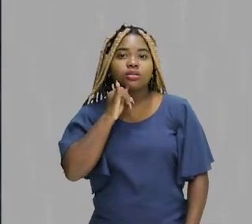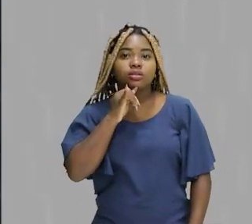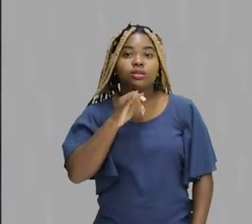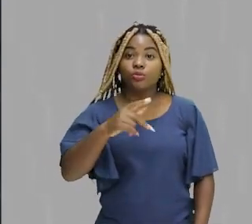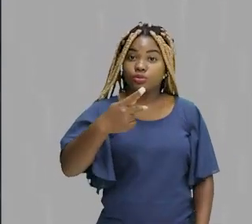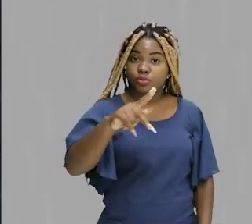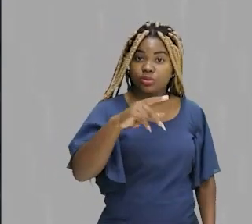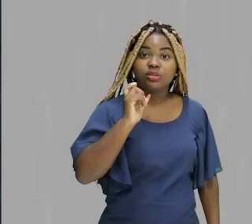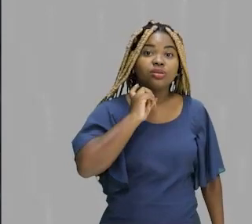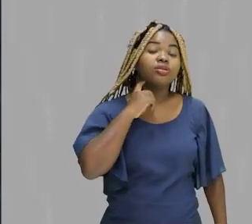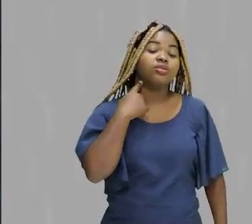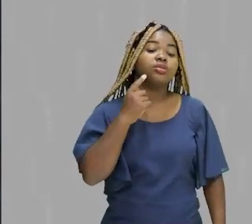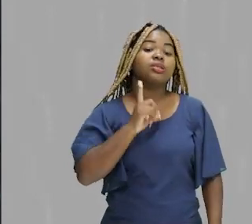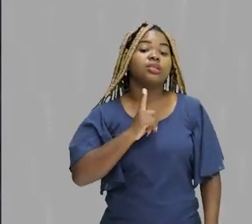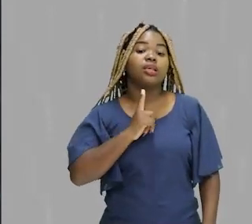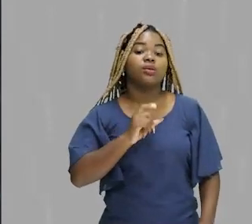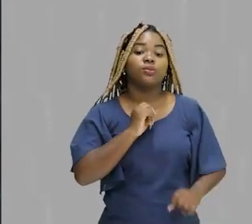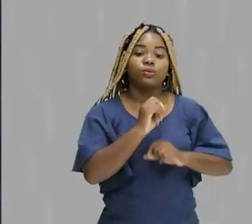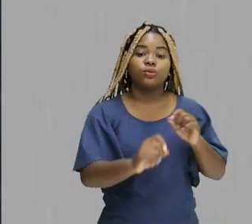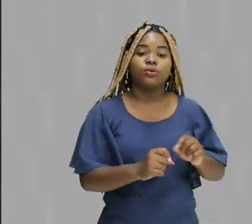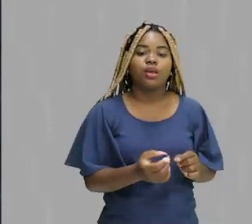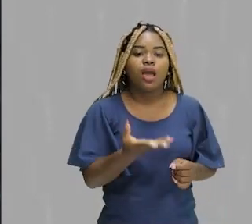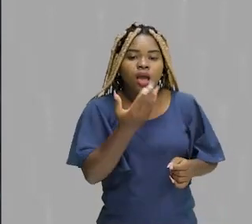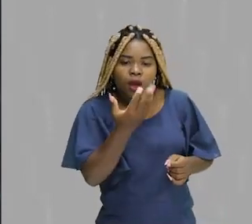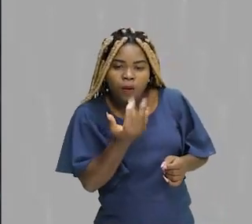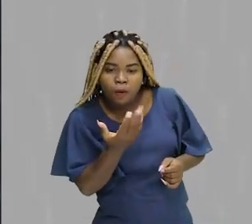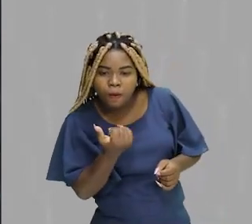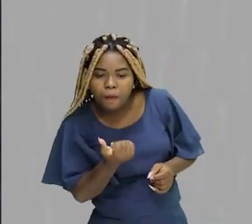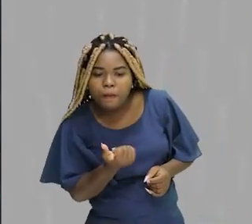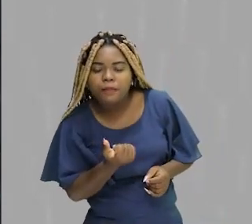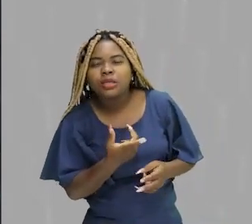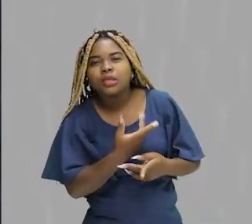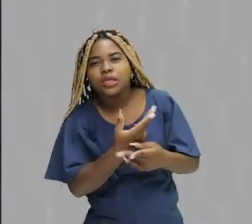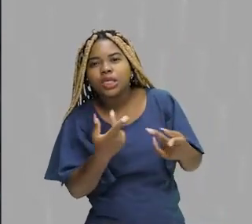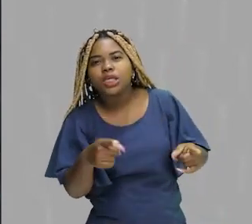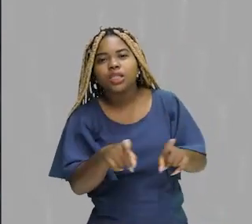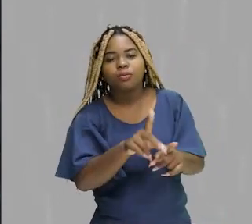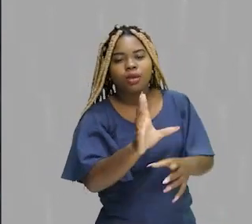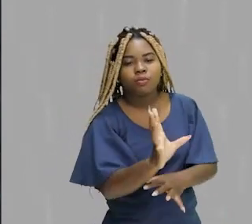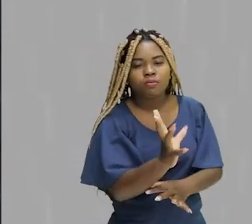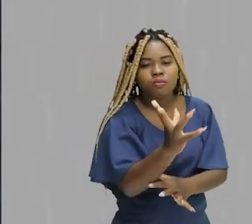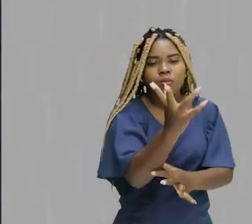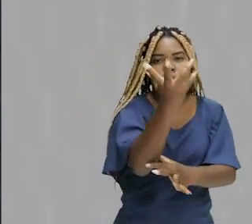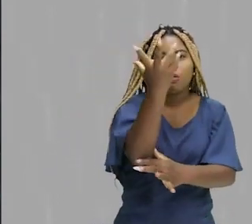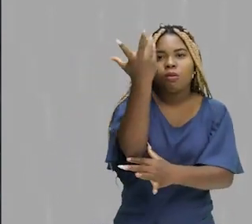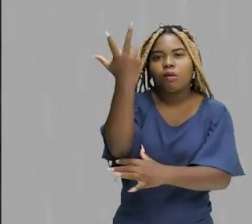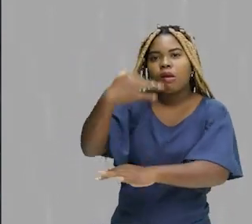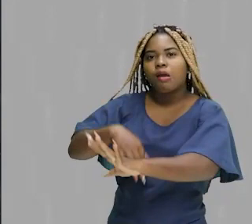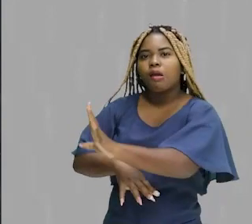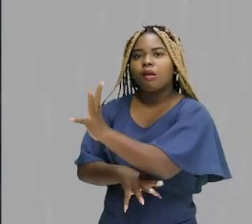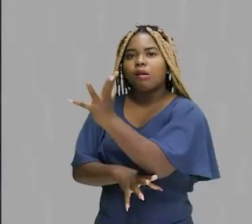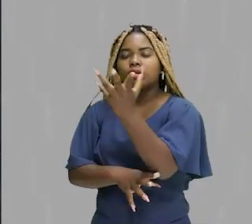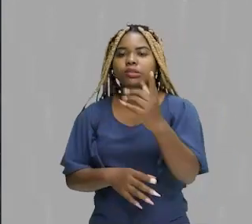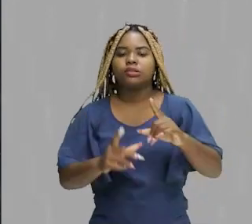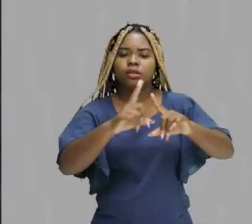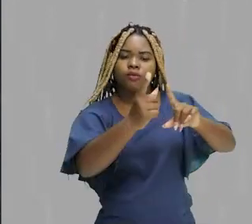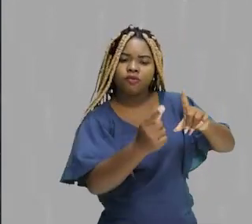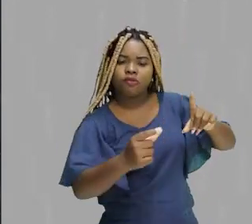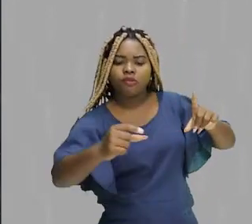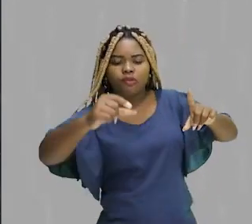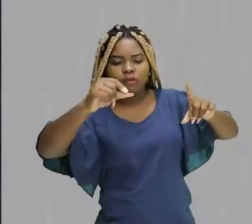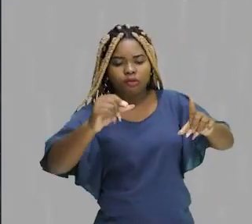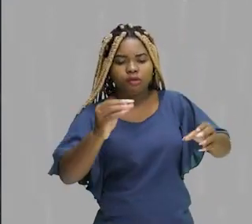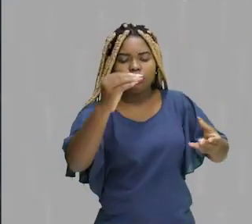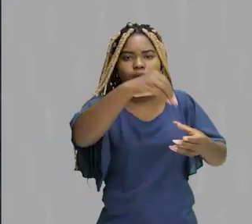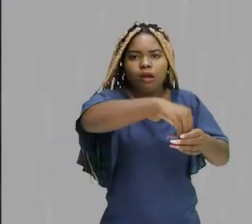tiver restos de comida, ok? Tiver restos de plantas, folhas, tudo